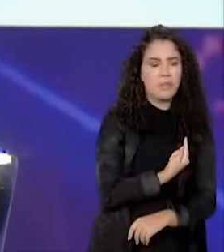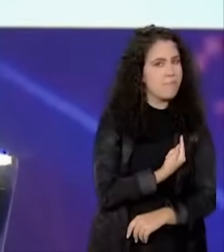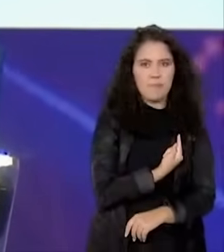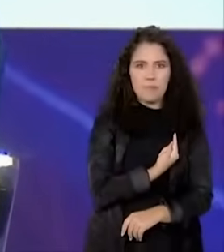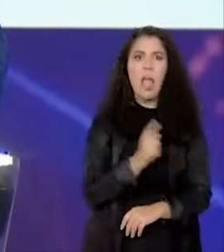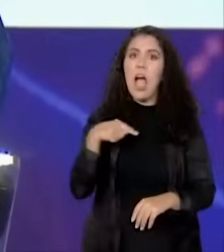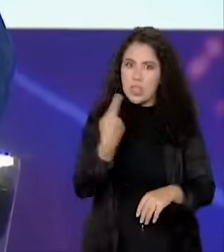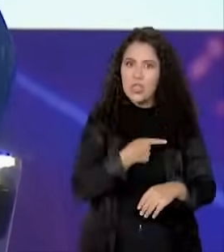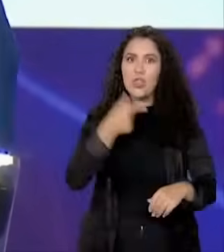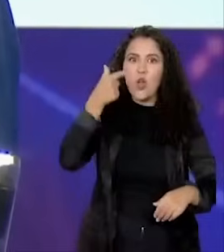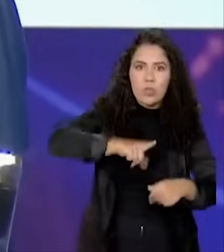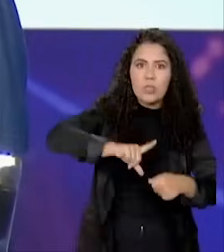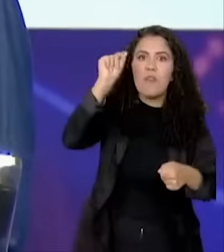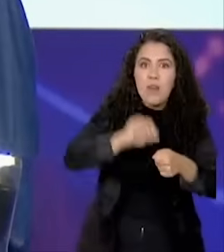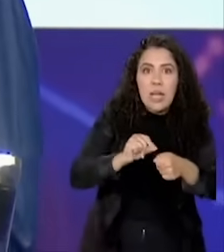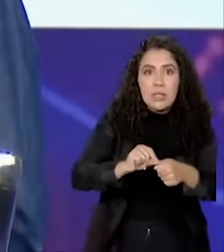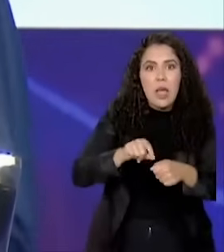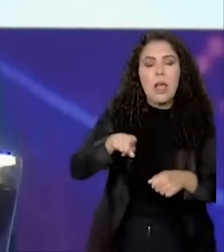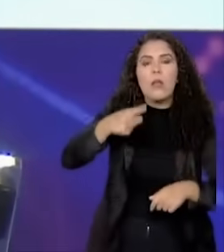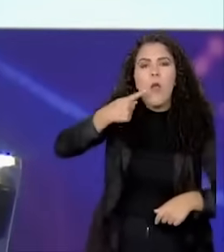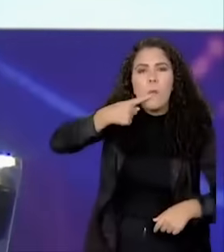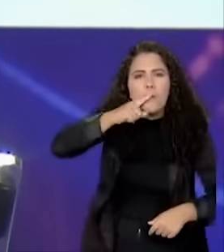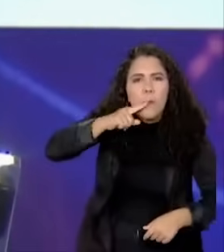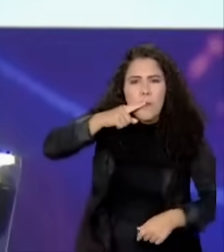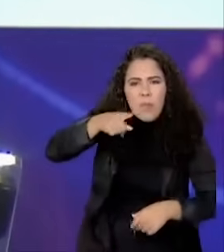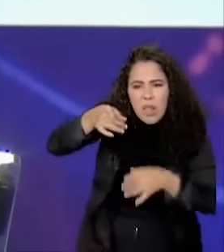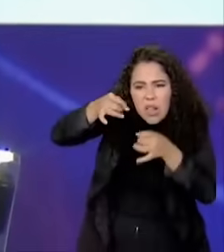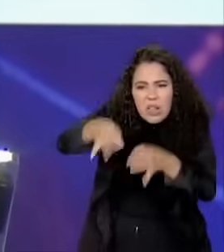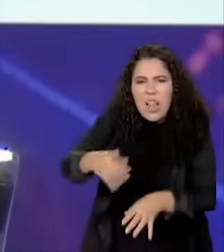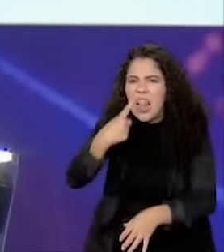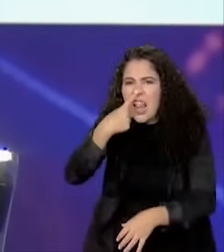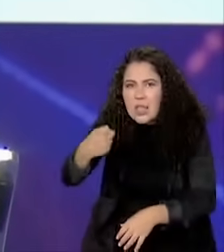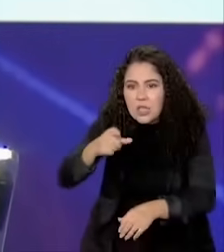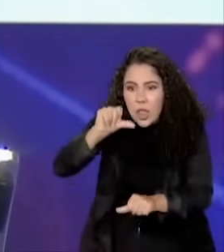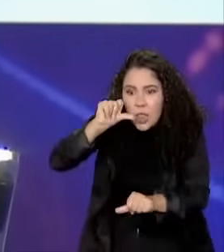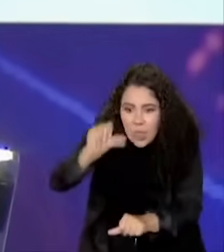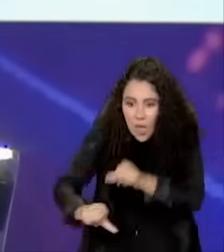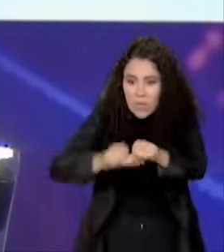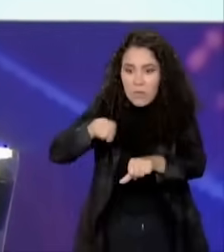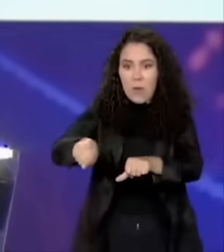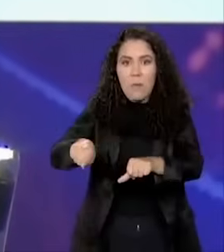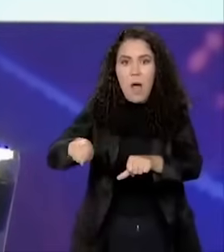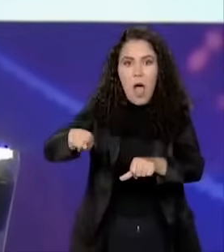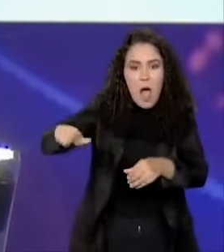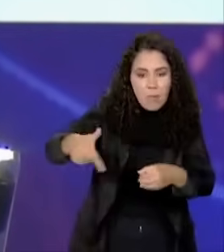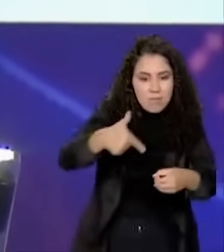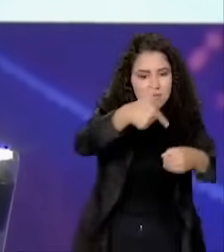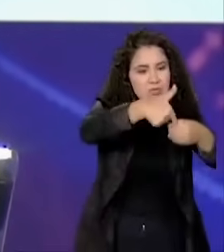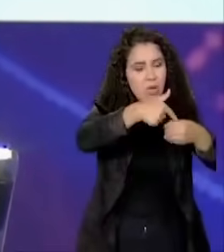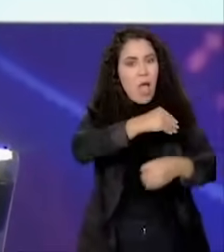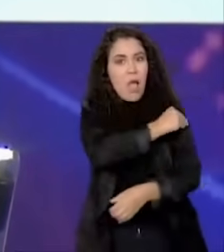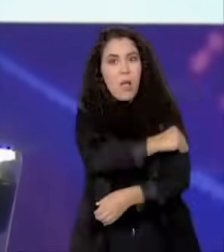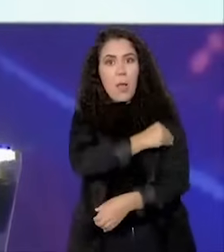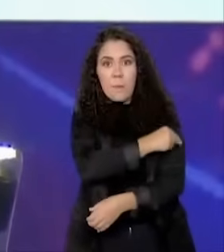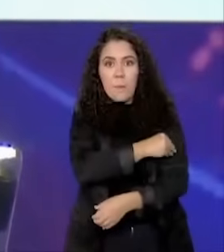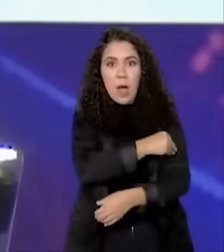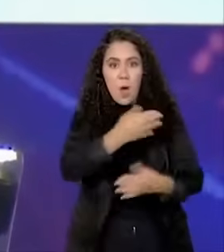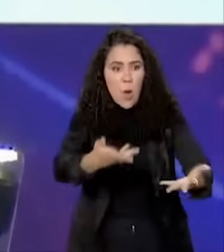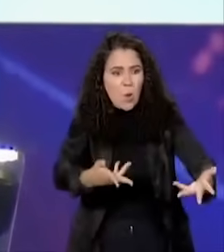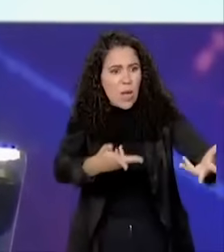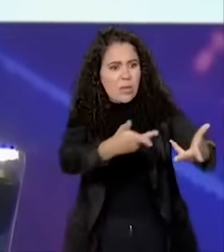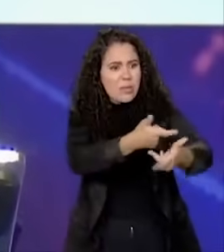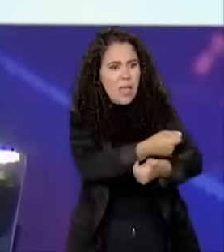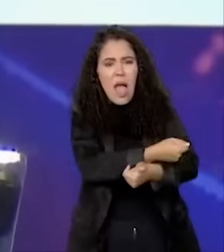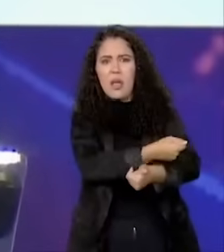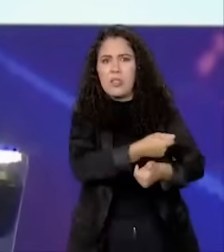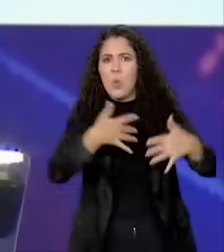consegue transformar aquele bagaço numa coisa que produz o etanol de muito melhor qualidade do que o etanol normal